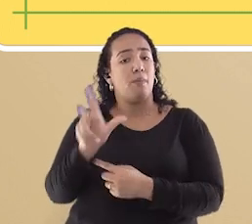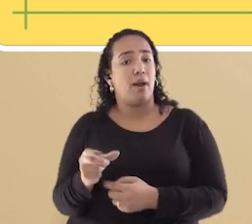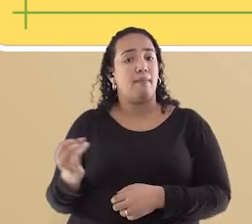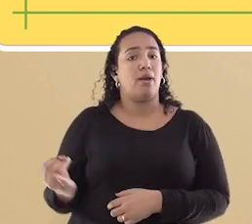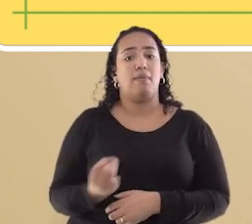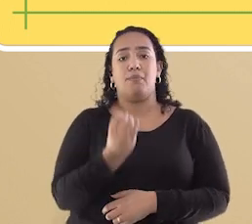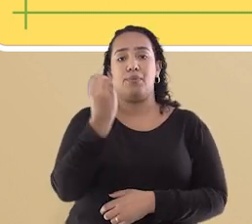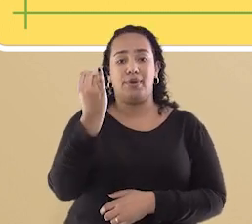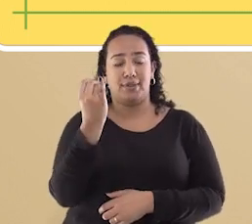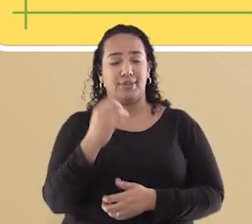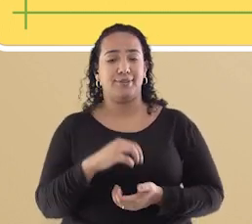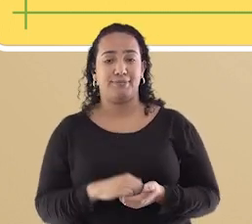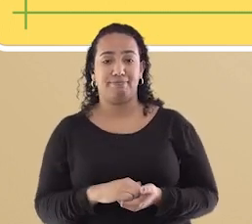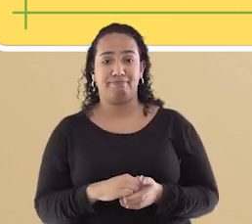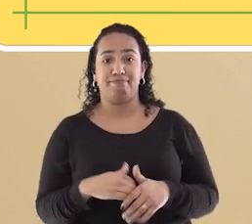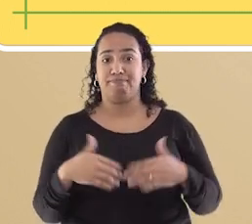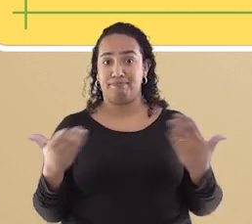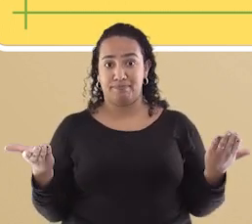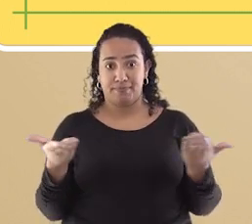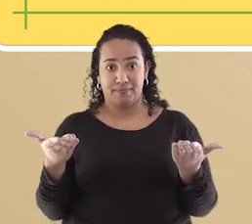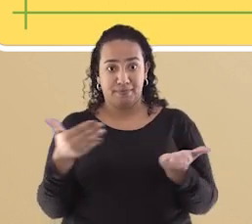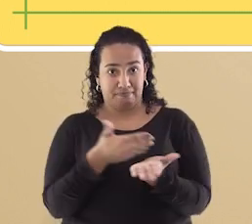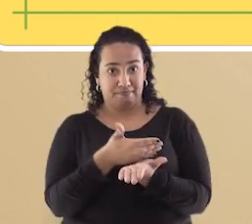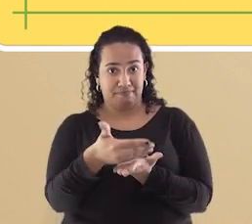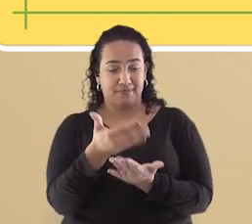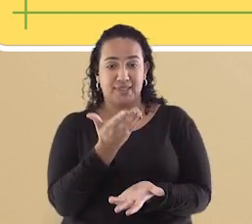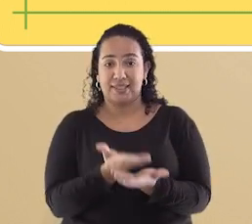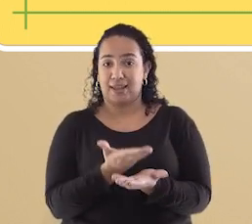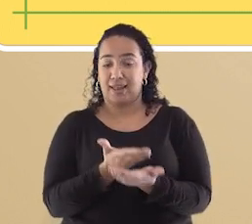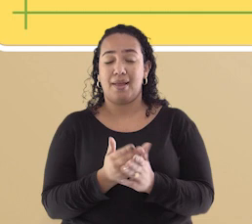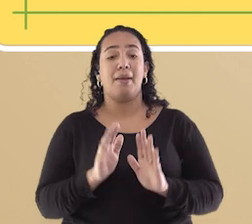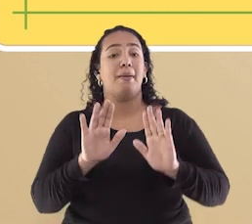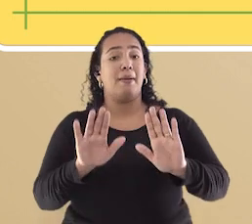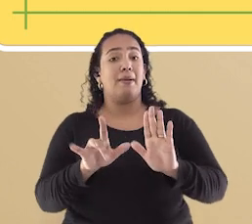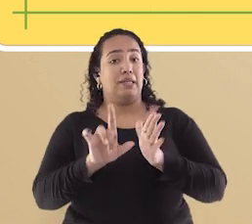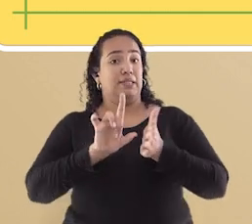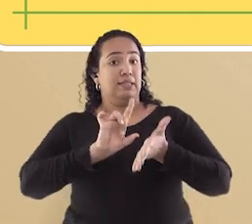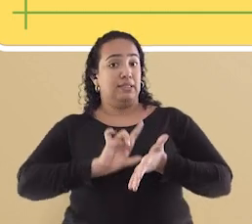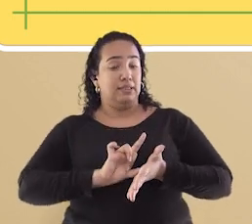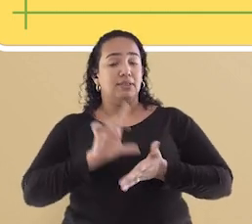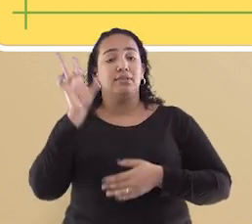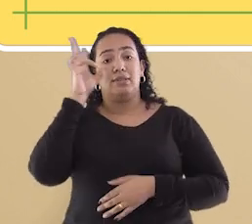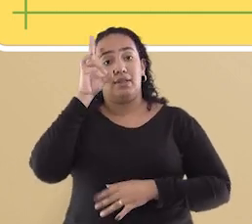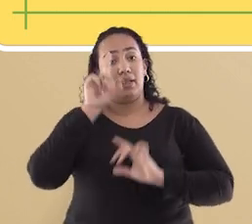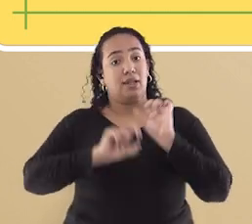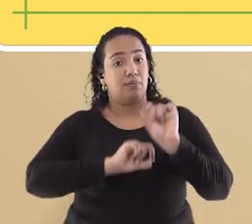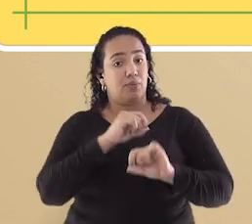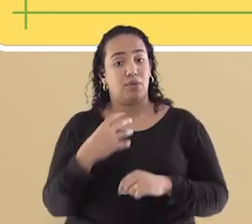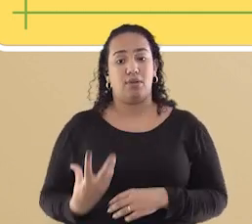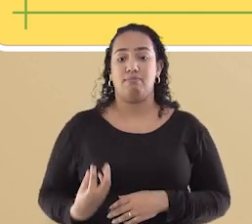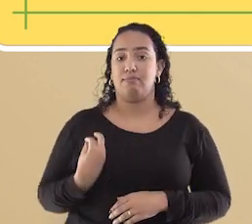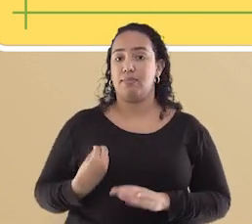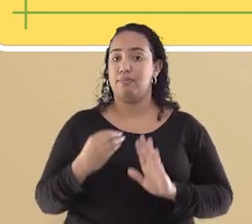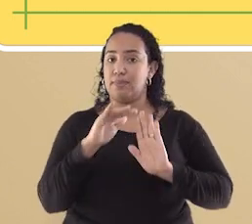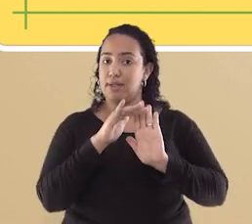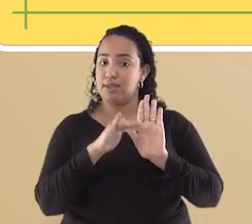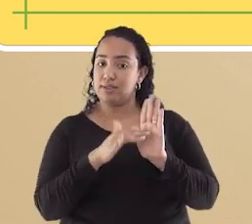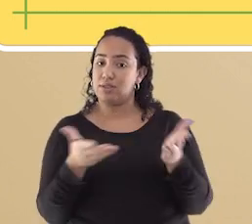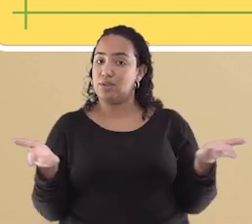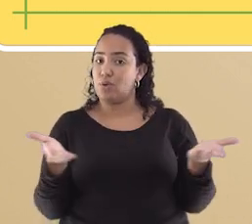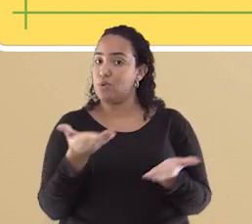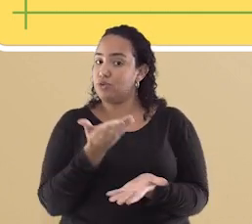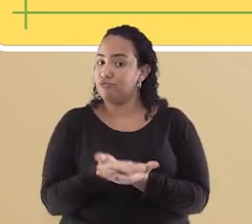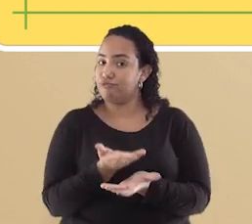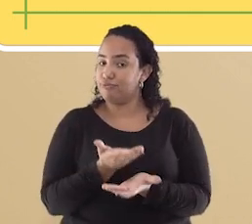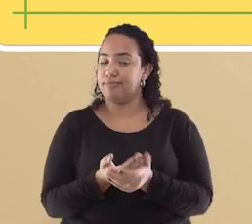sociedade. Objetivos entendidos, então vamos para a aula. Mas antes, não esqueça de garantir a sua presença na aula